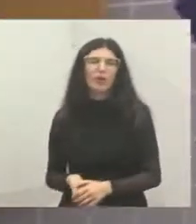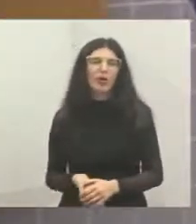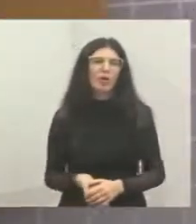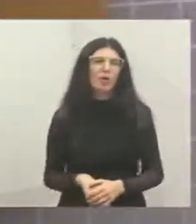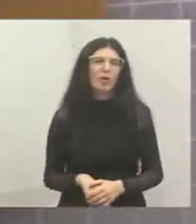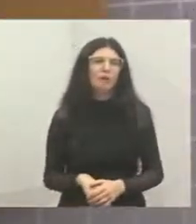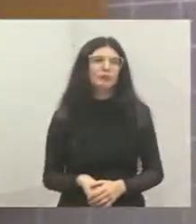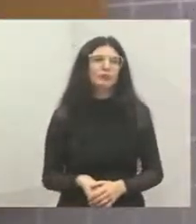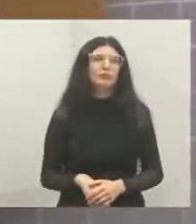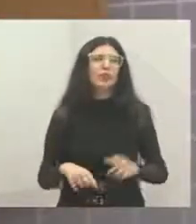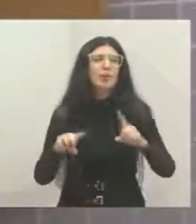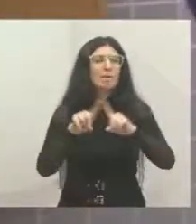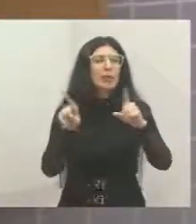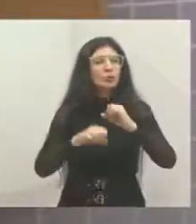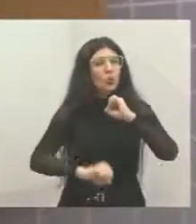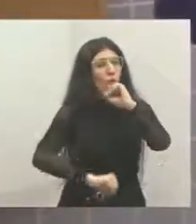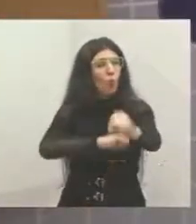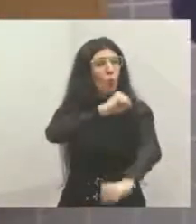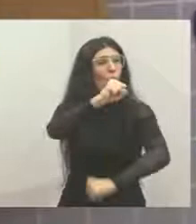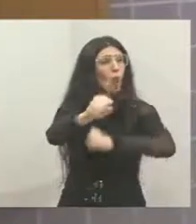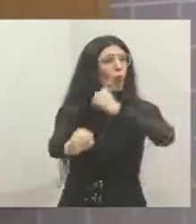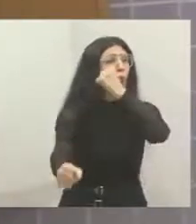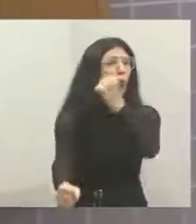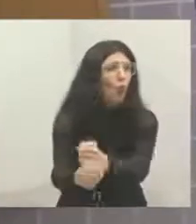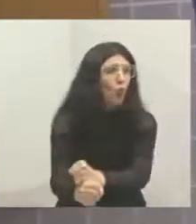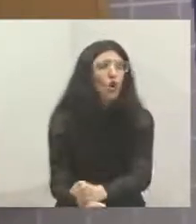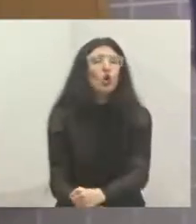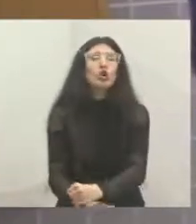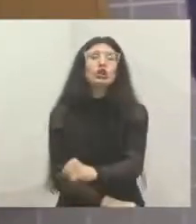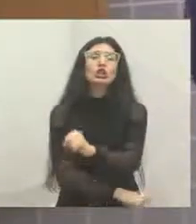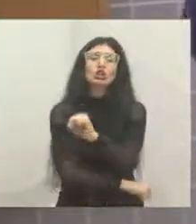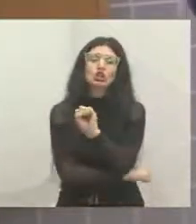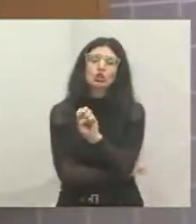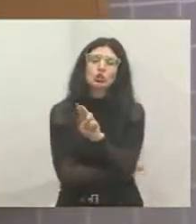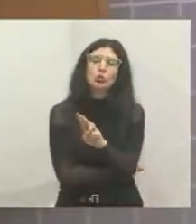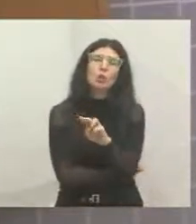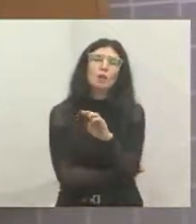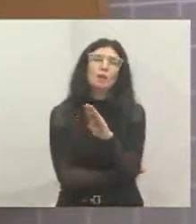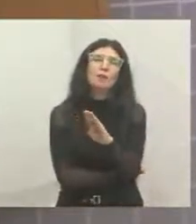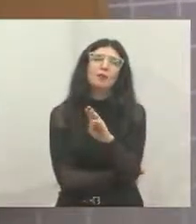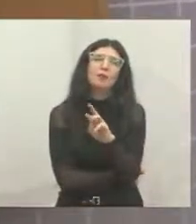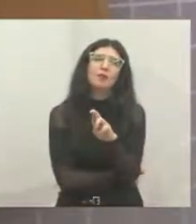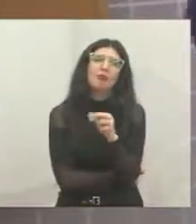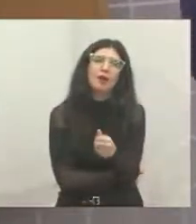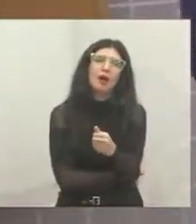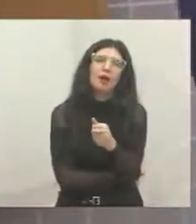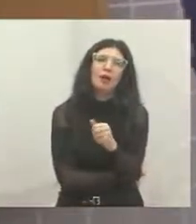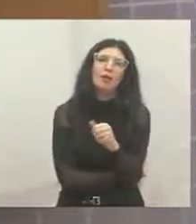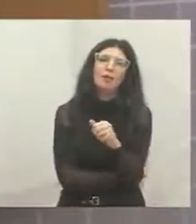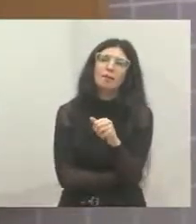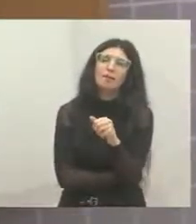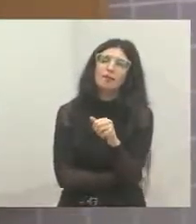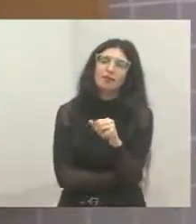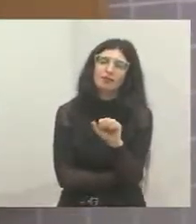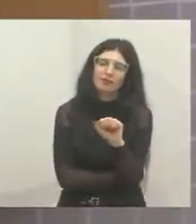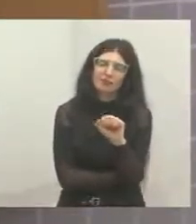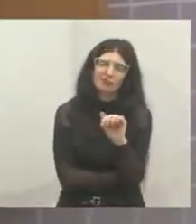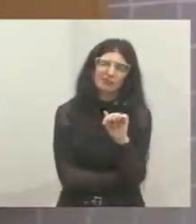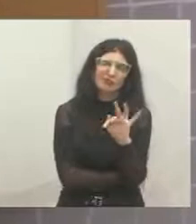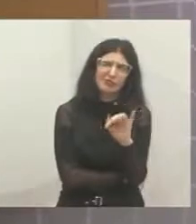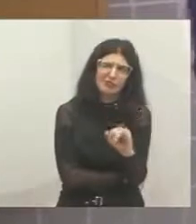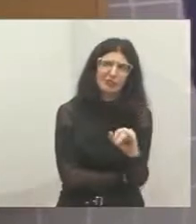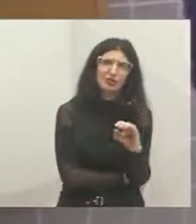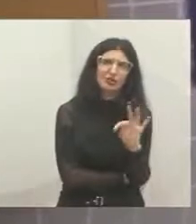passa para o ano seguinte como superávit financeiro, que é o dinheiro. Aí, nisso, você